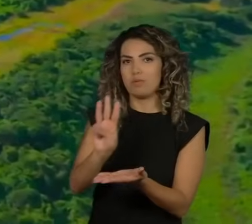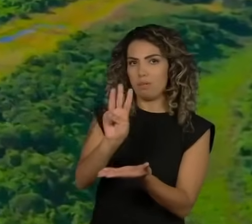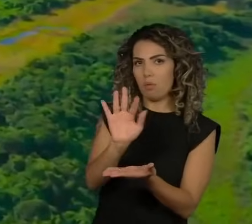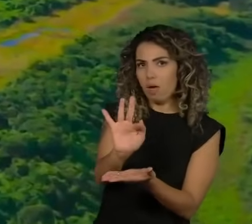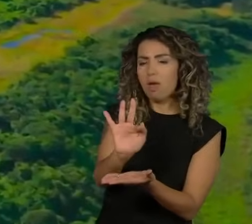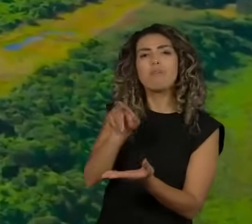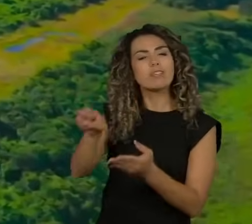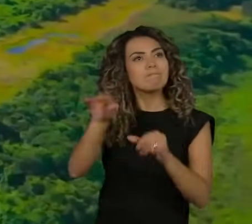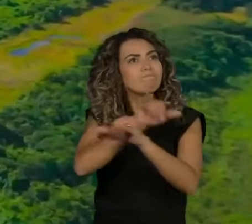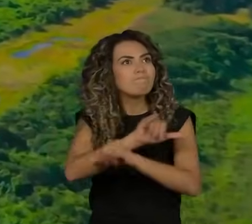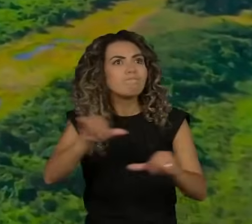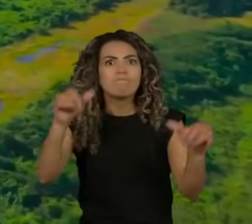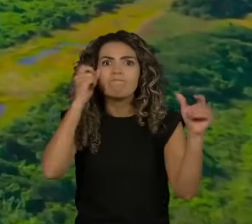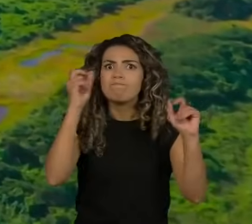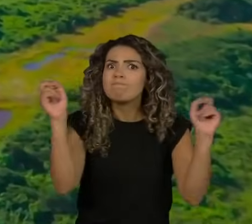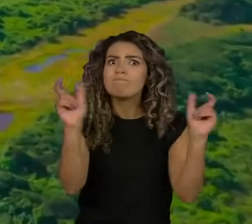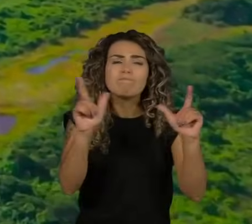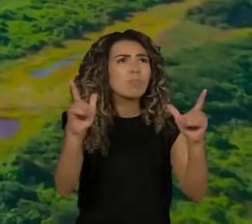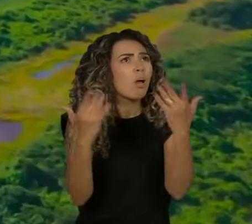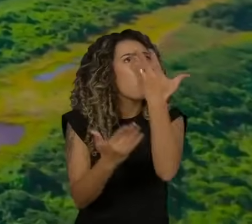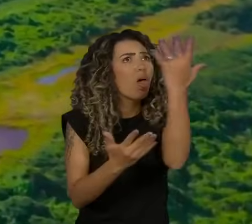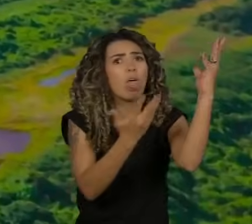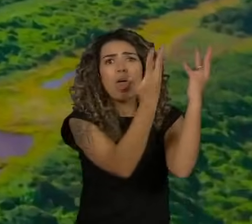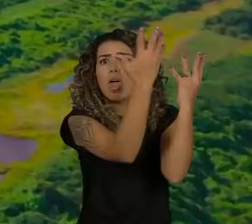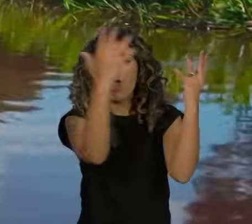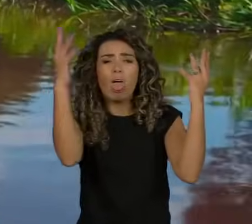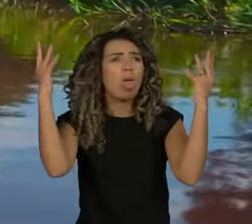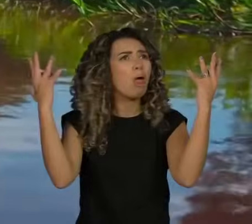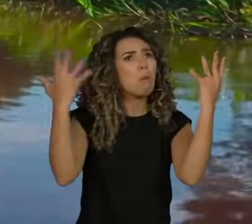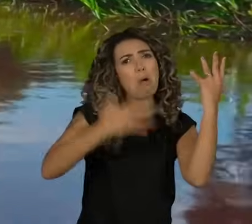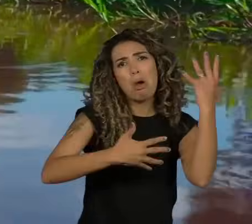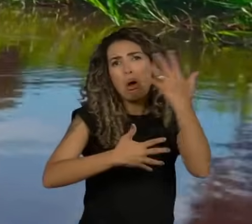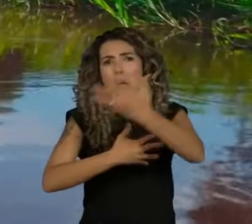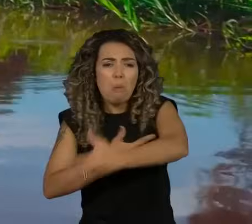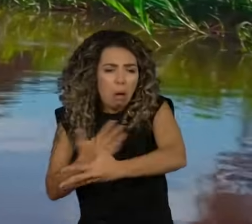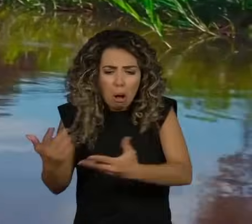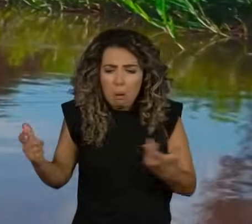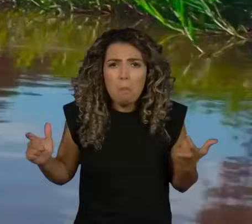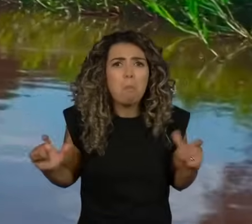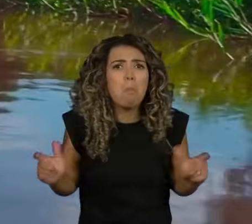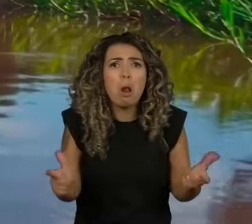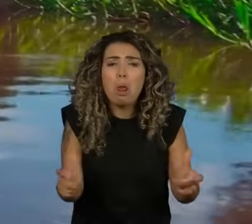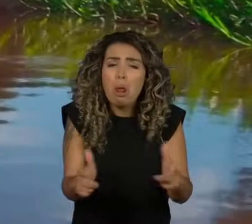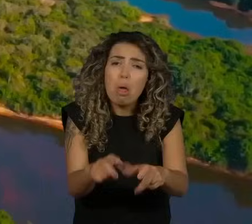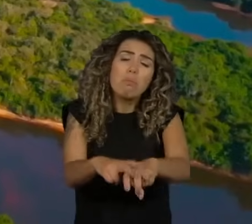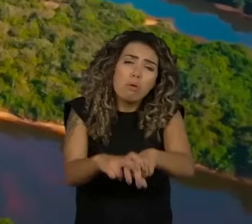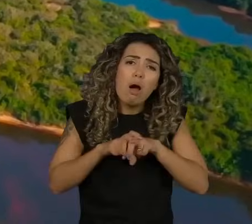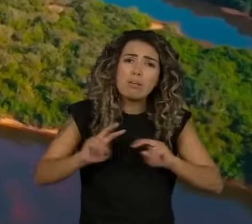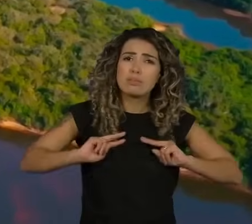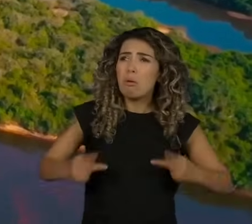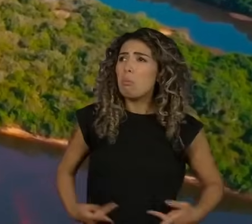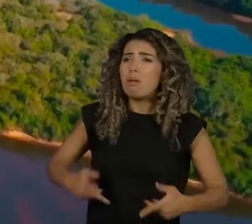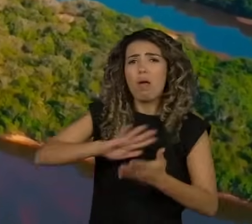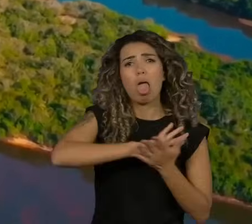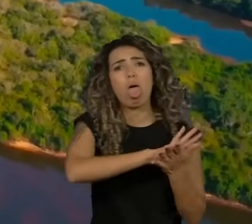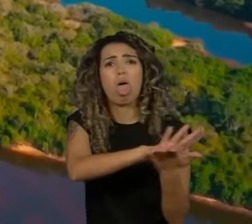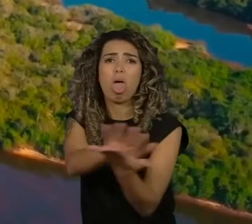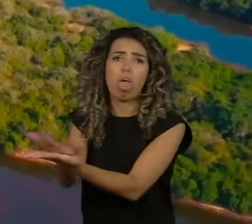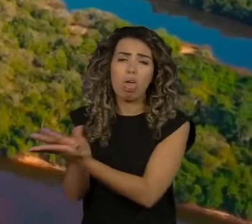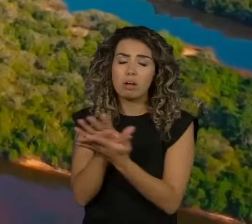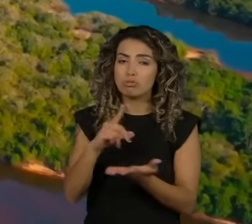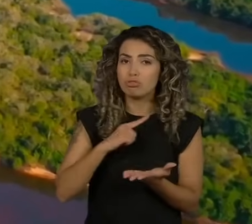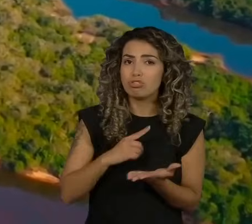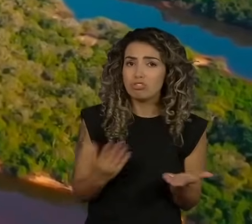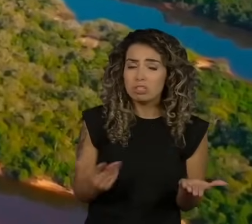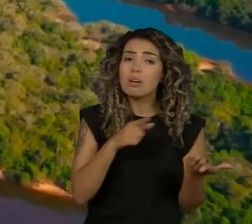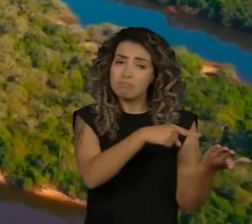que a natureza está sendo destruída pelos impactos causados pelos seres humanos. Segundo o documento,